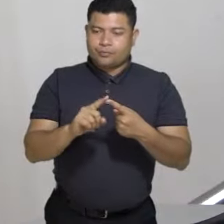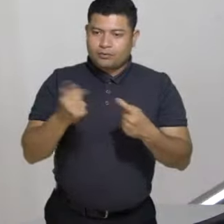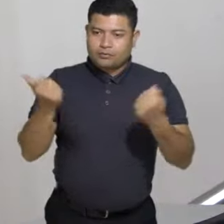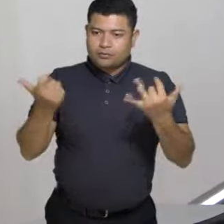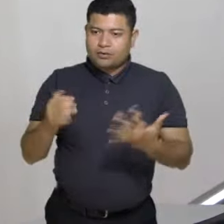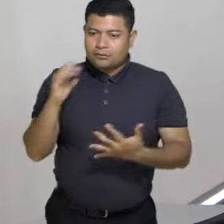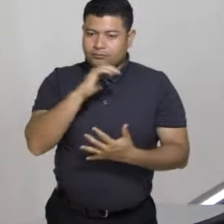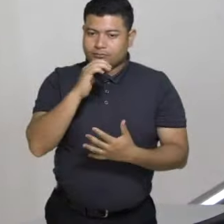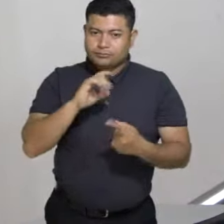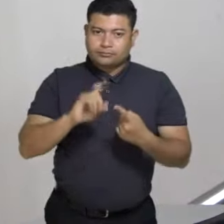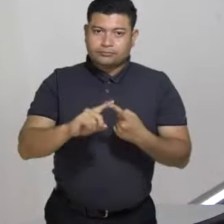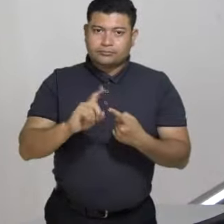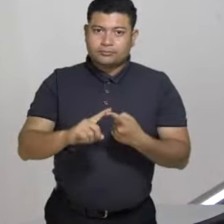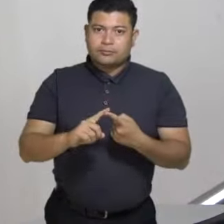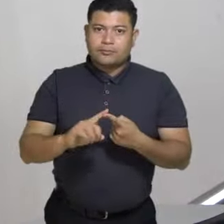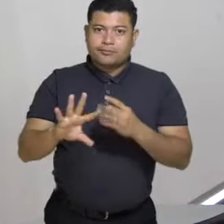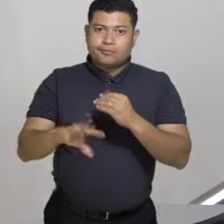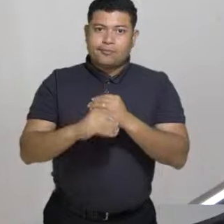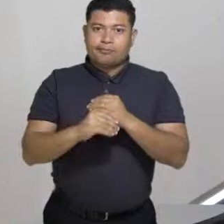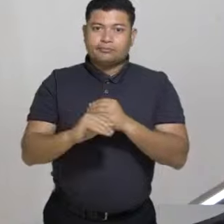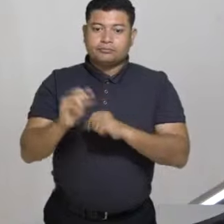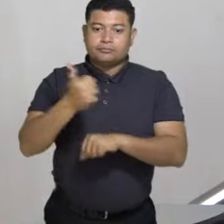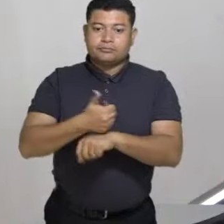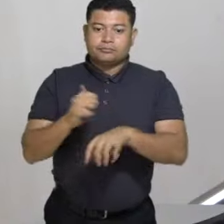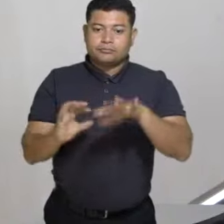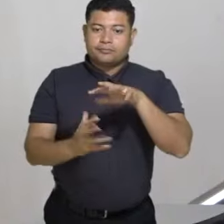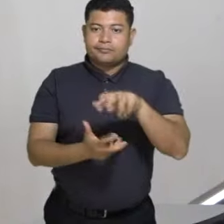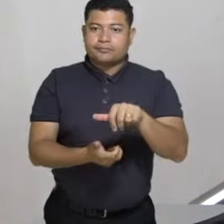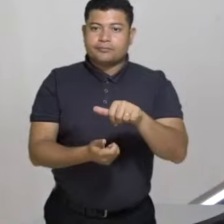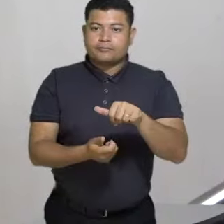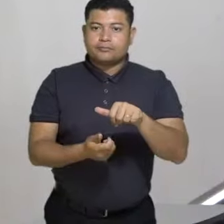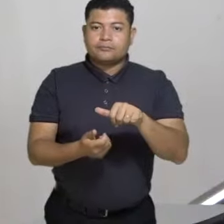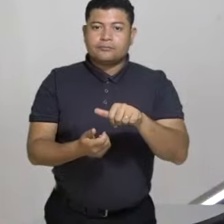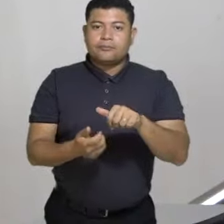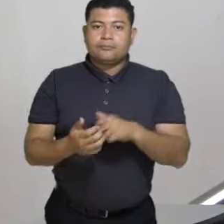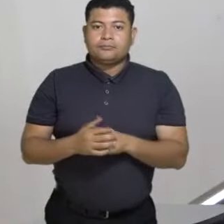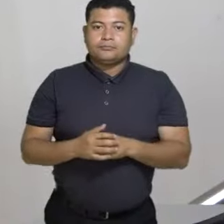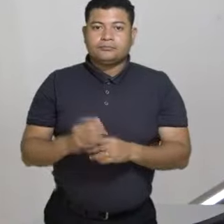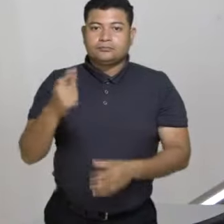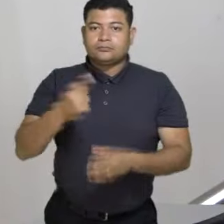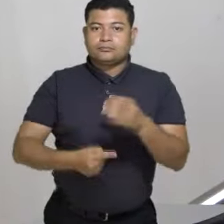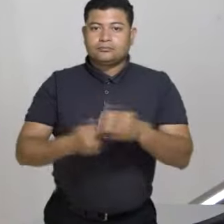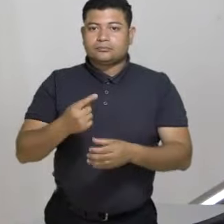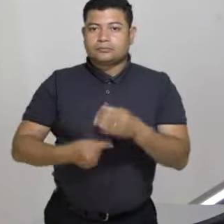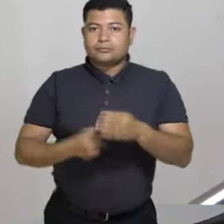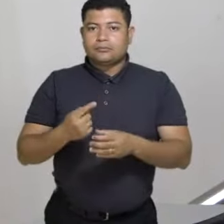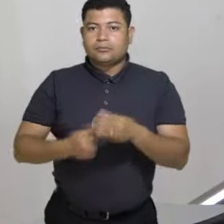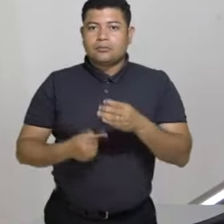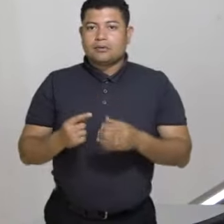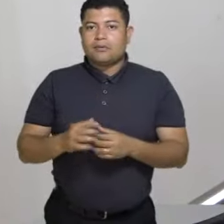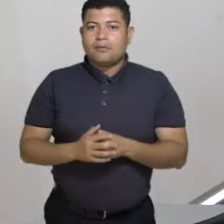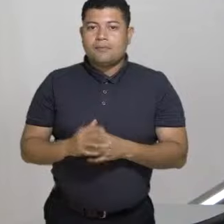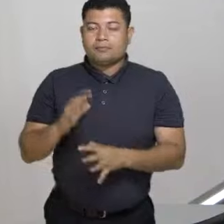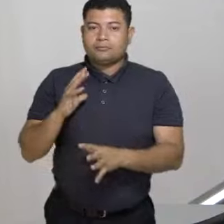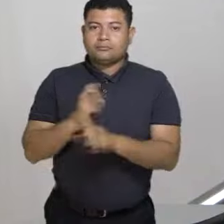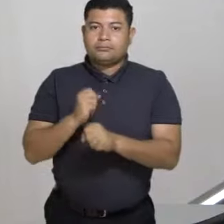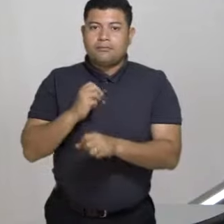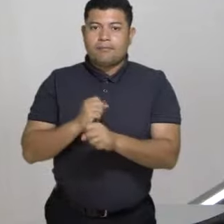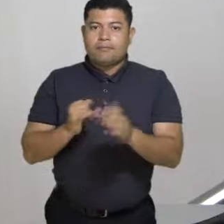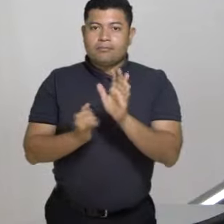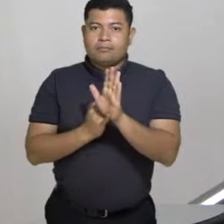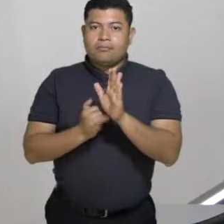Nós apresentamos uma emenda substitutiva global na Comissão de Finanças e Tributação, que